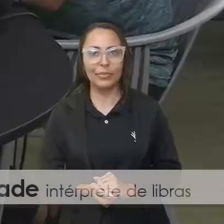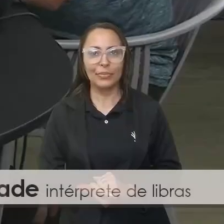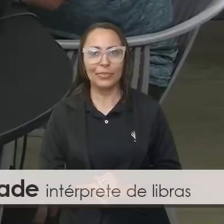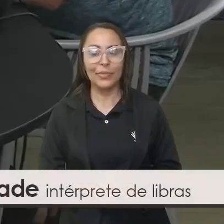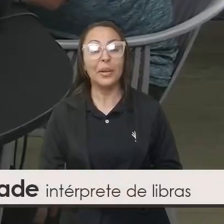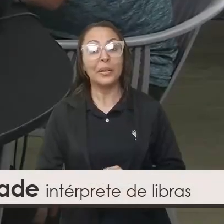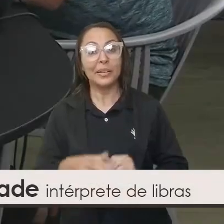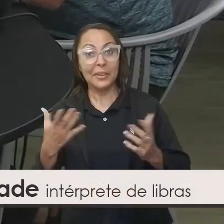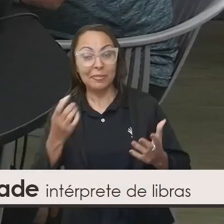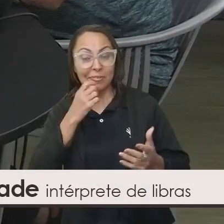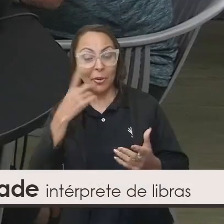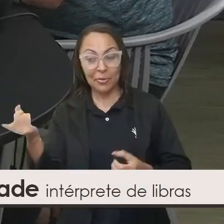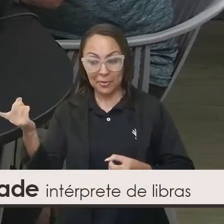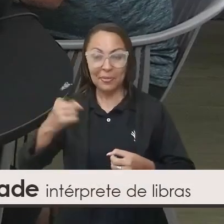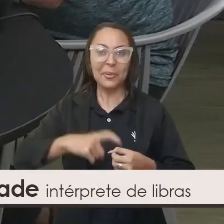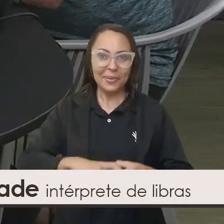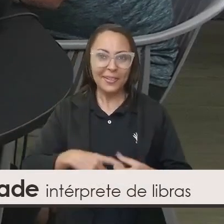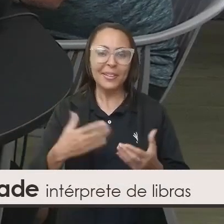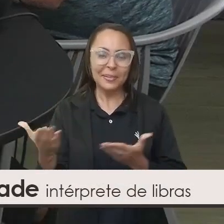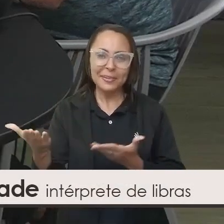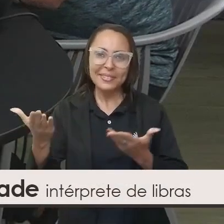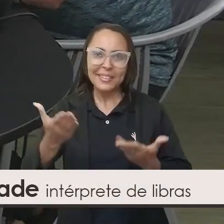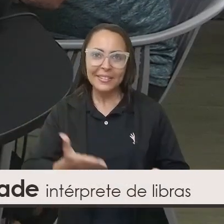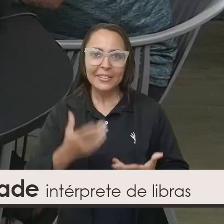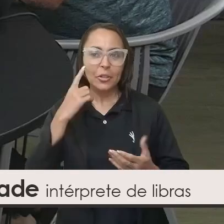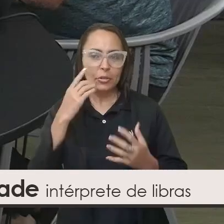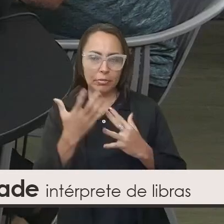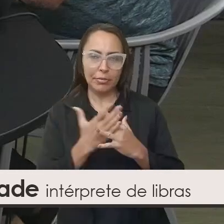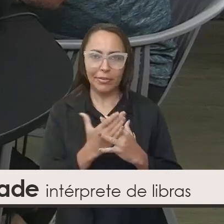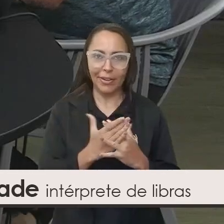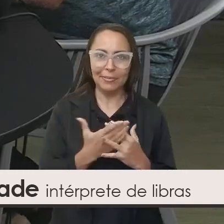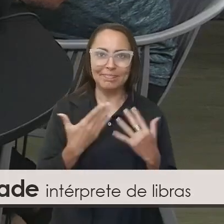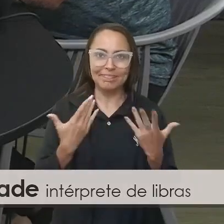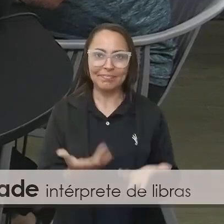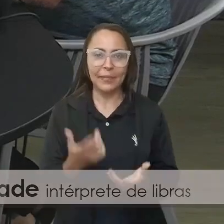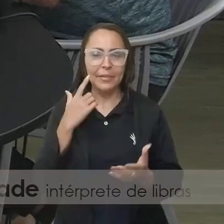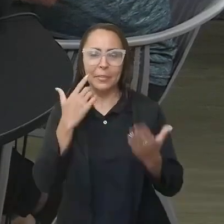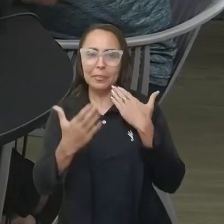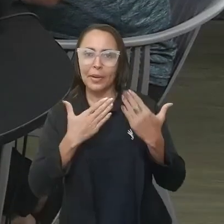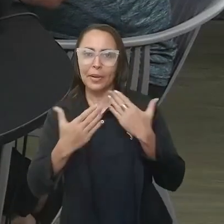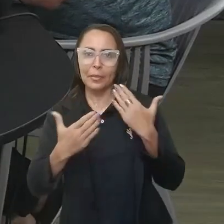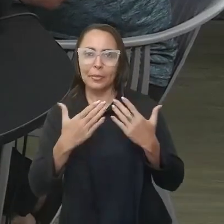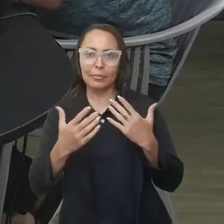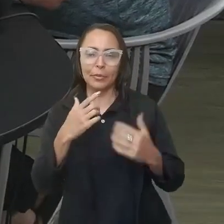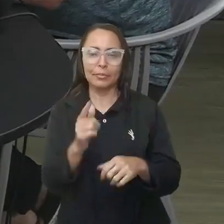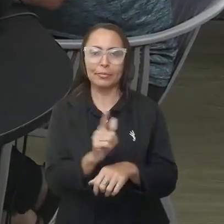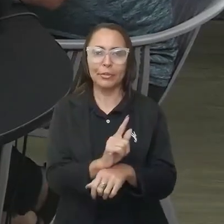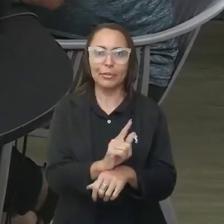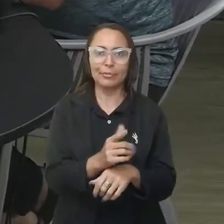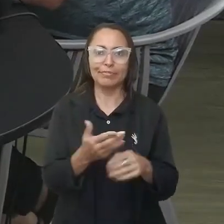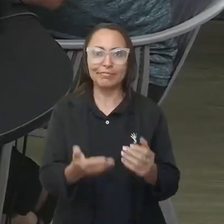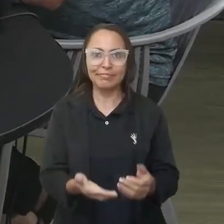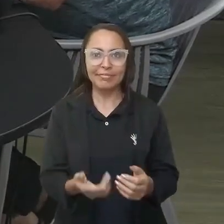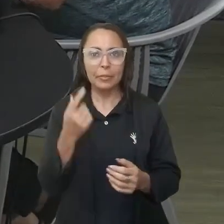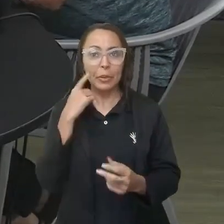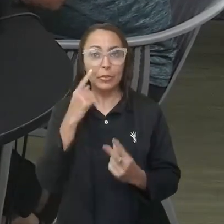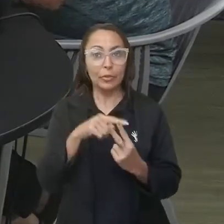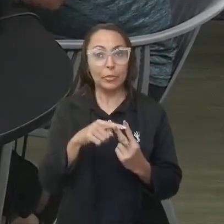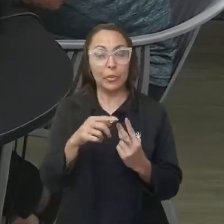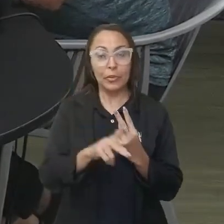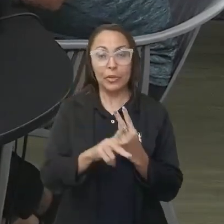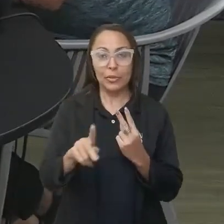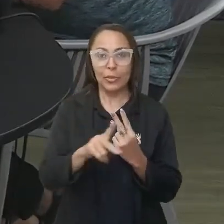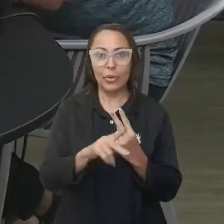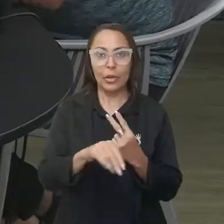Bom, pessoal, estamos aqui de volta após nosso intervalo, né, desse papo com o gestor, com as duas professoras,